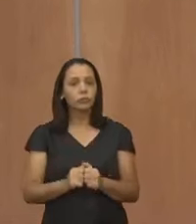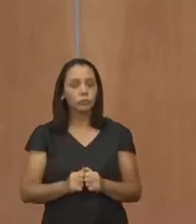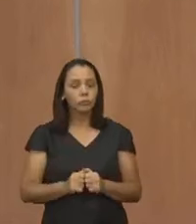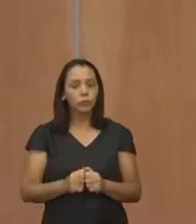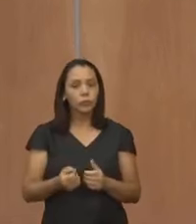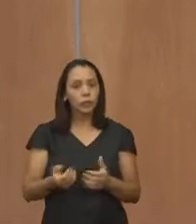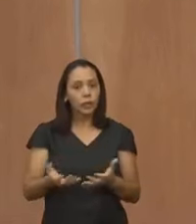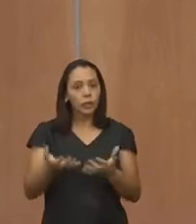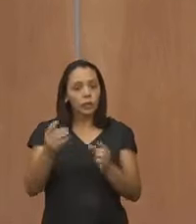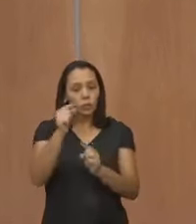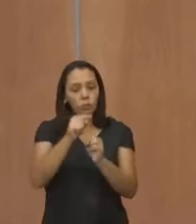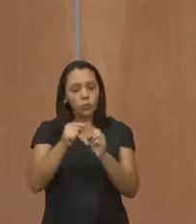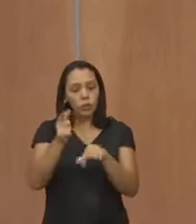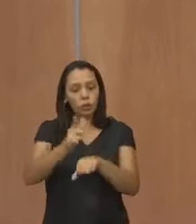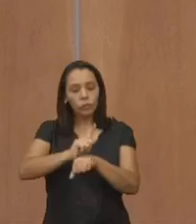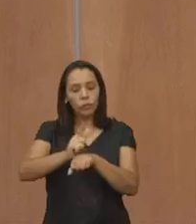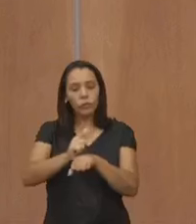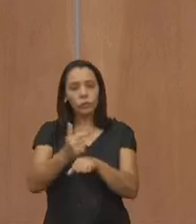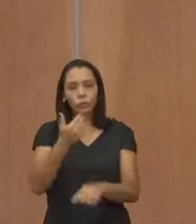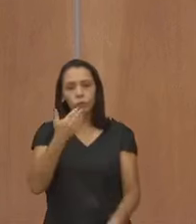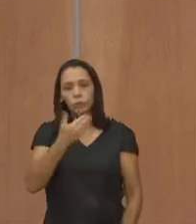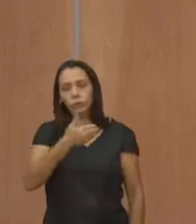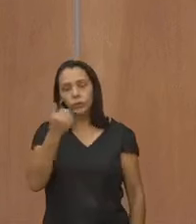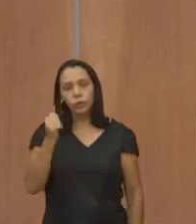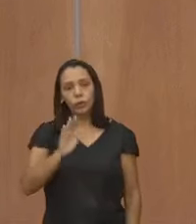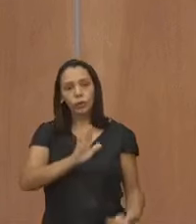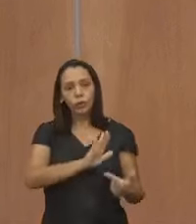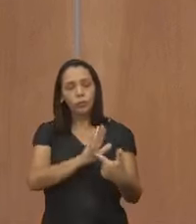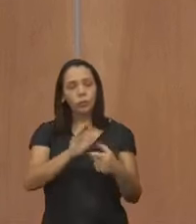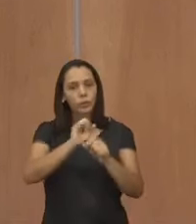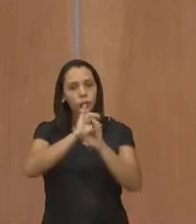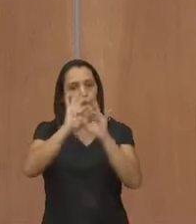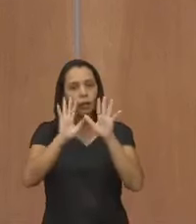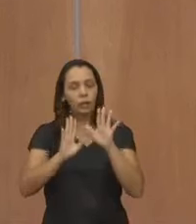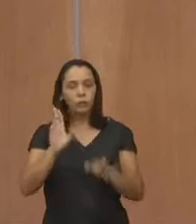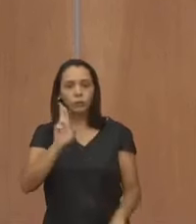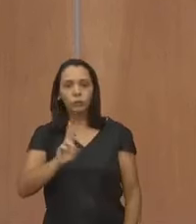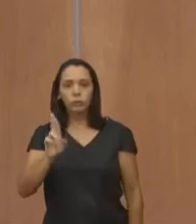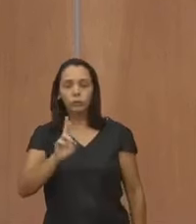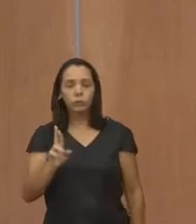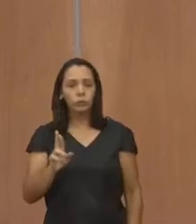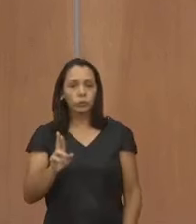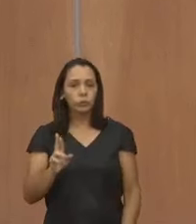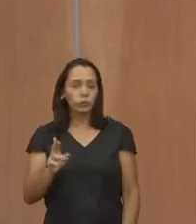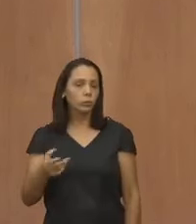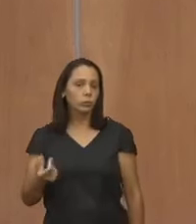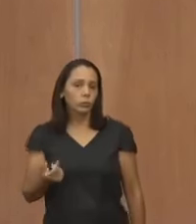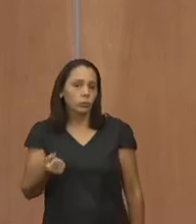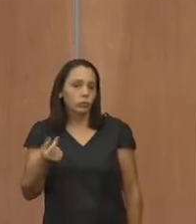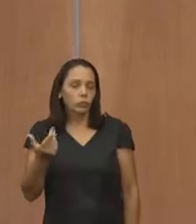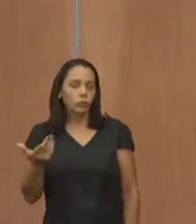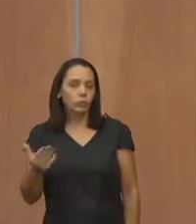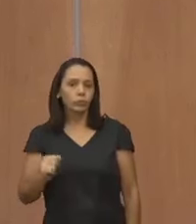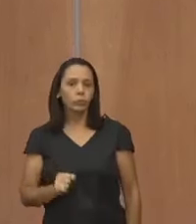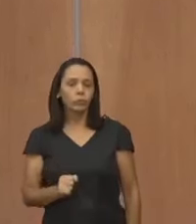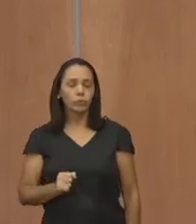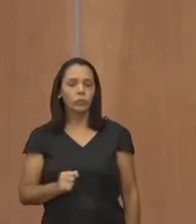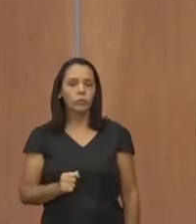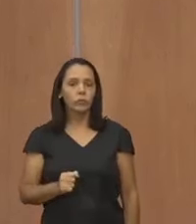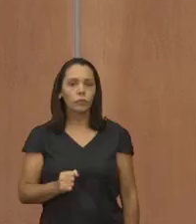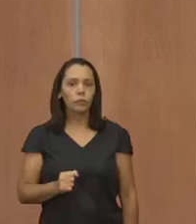mais eficiente e transparente dos recursos já existentes. Por fim,